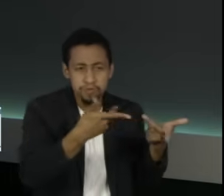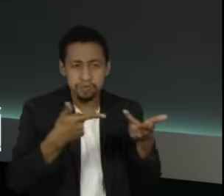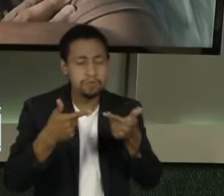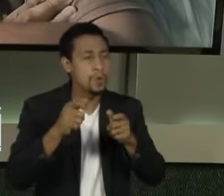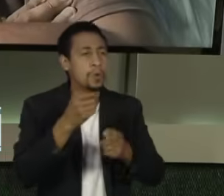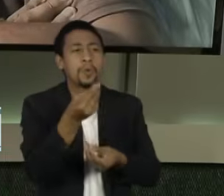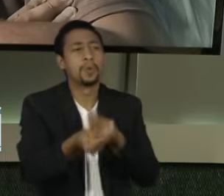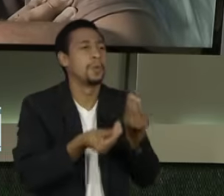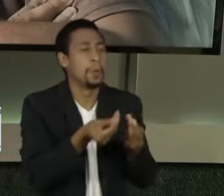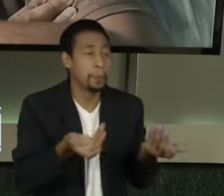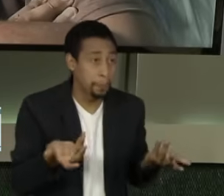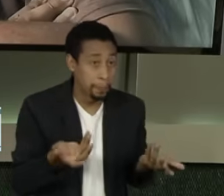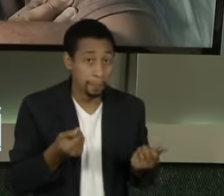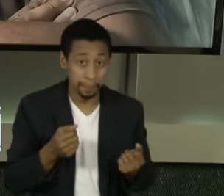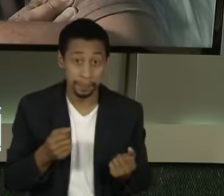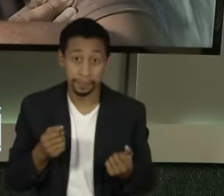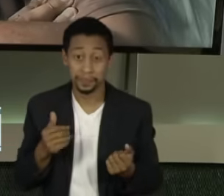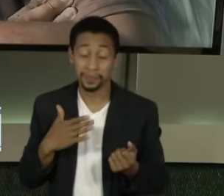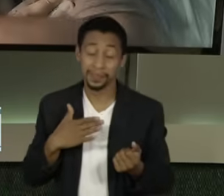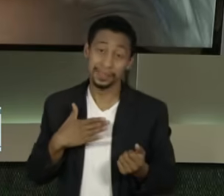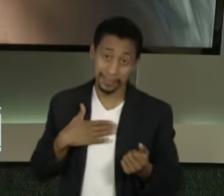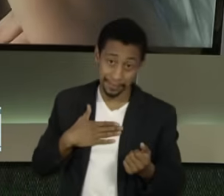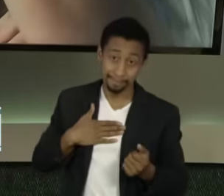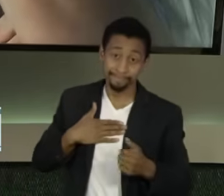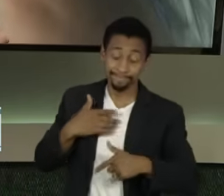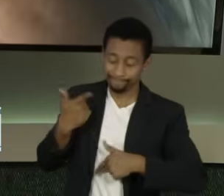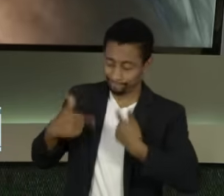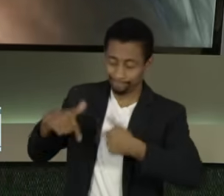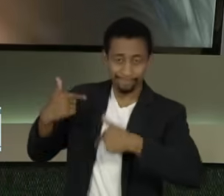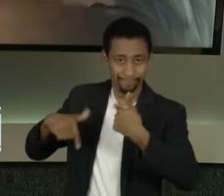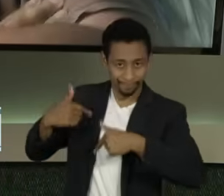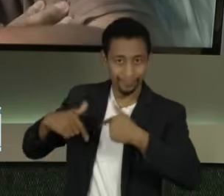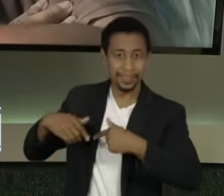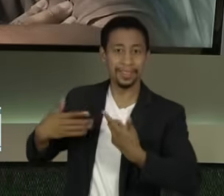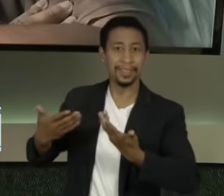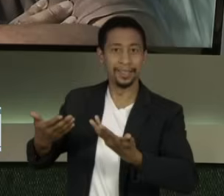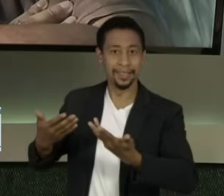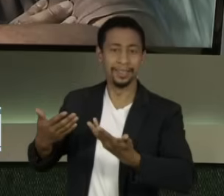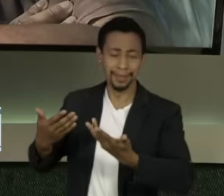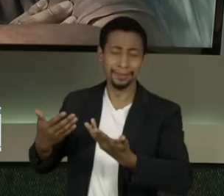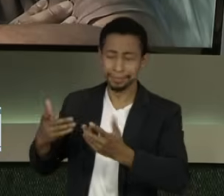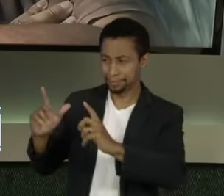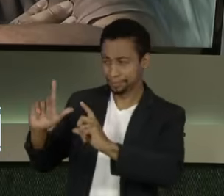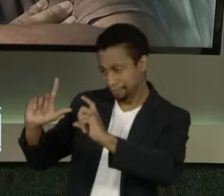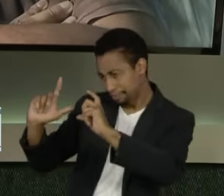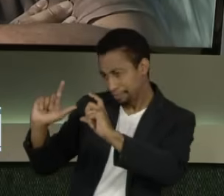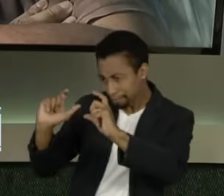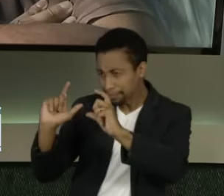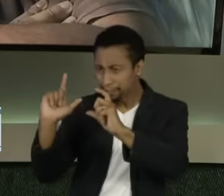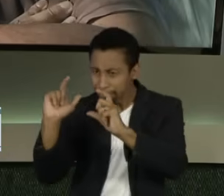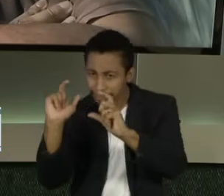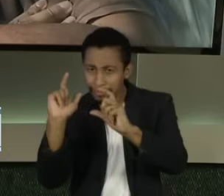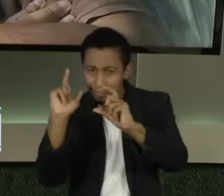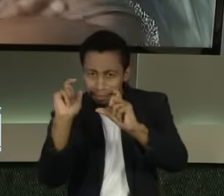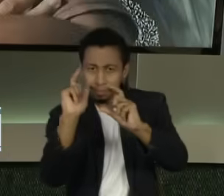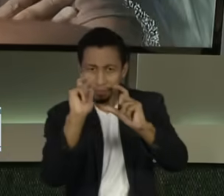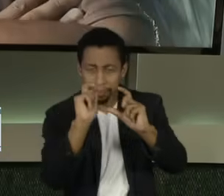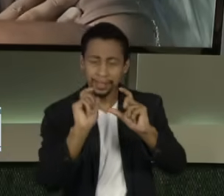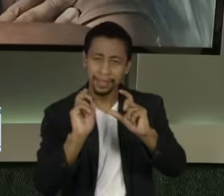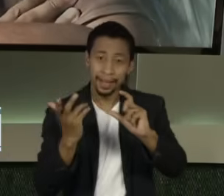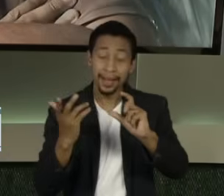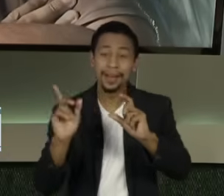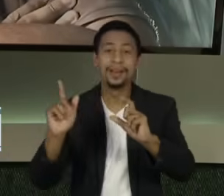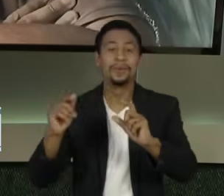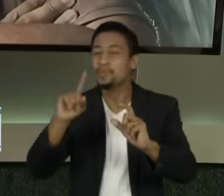fotógrafo? Meu trabalho hoje ele continua ainda passar, acho que desde o primórdio, a narrativa de conectar pessoas o